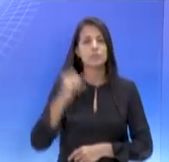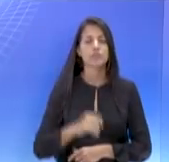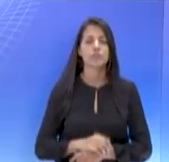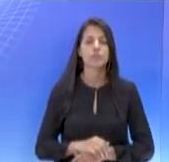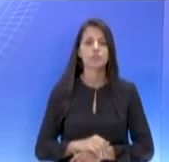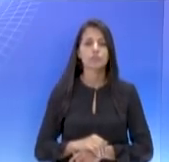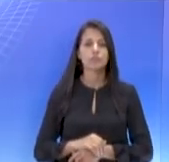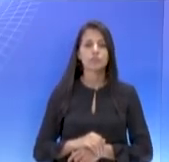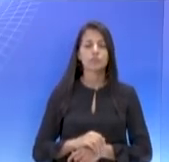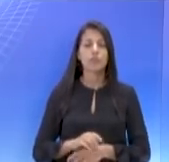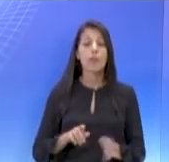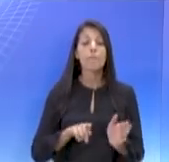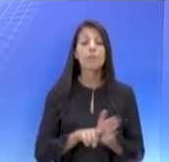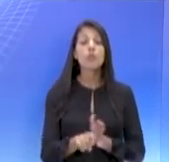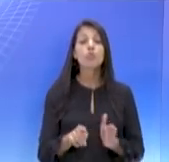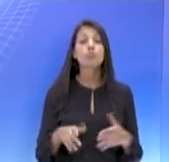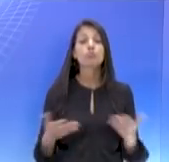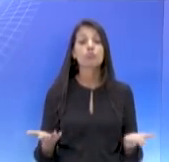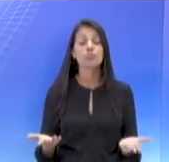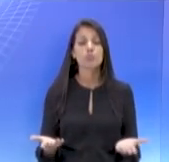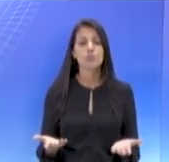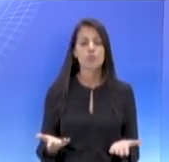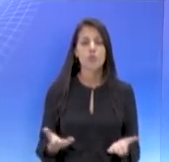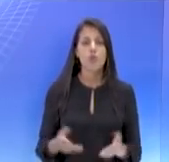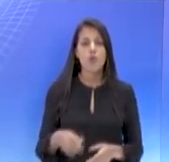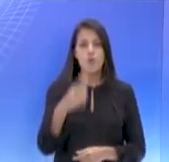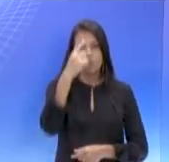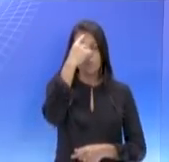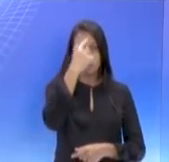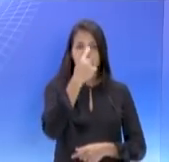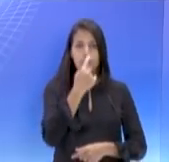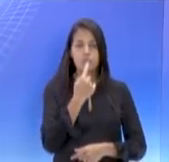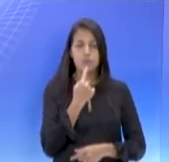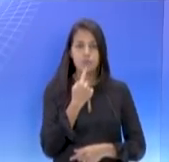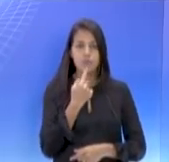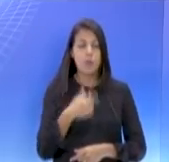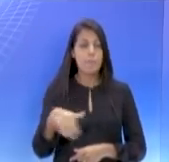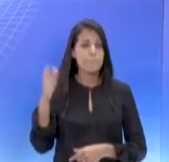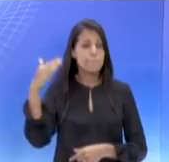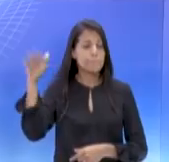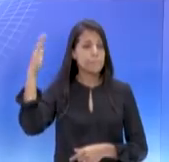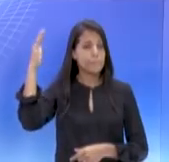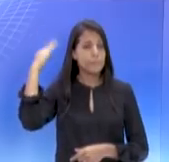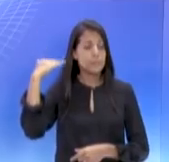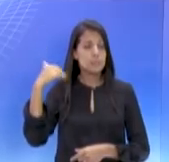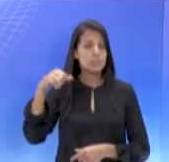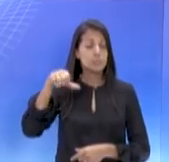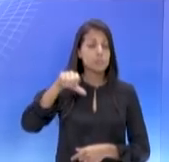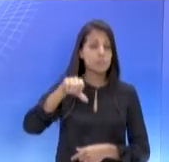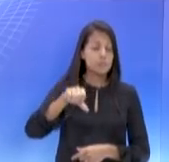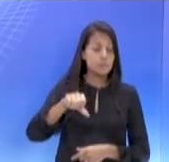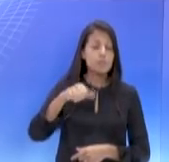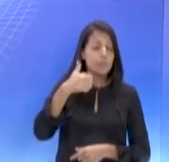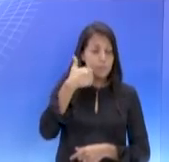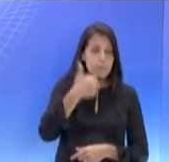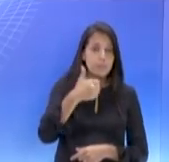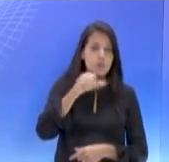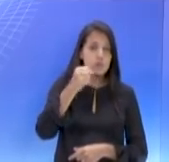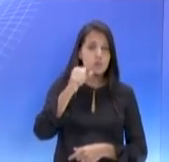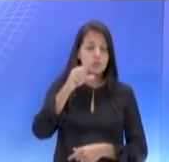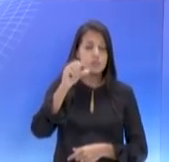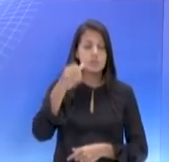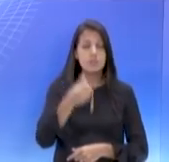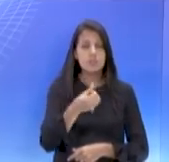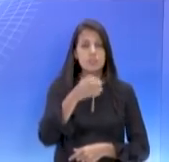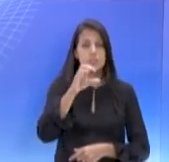Esse enunciado é uma afirmação. A pergunta vem agora. A fotografia, datada de 1860,